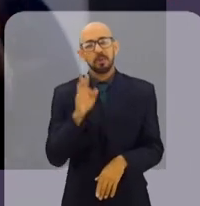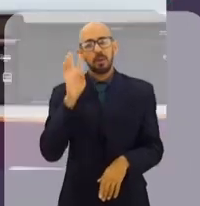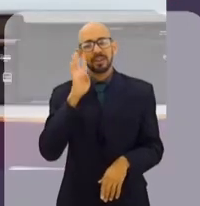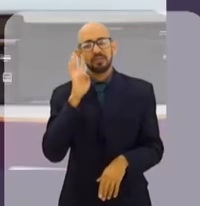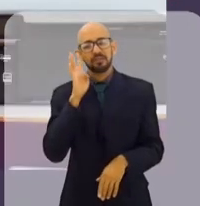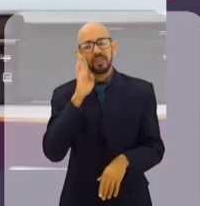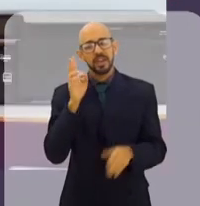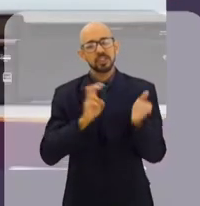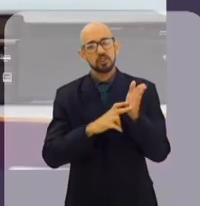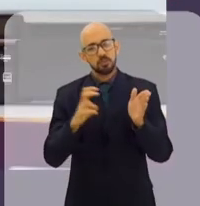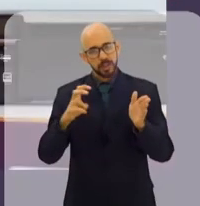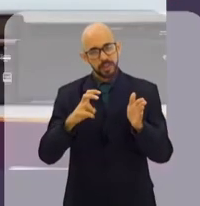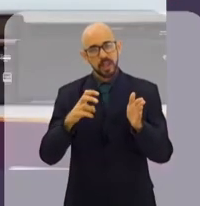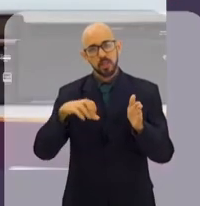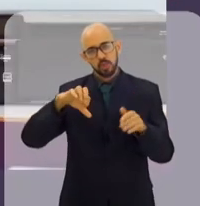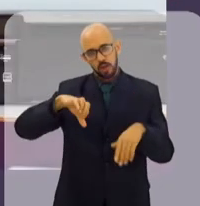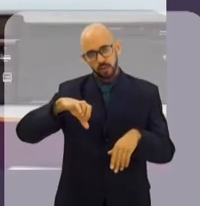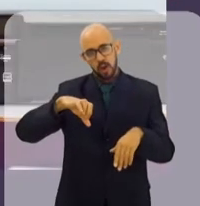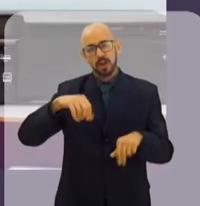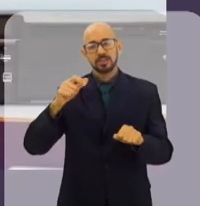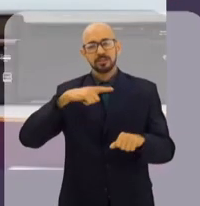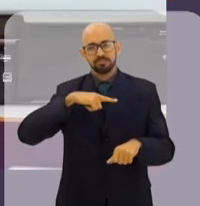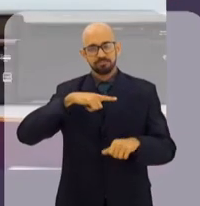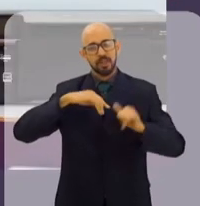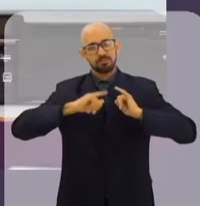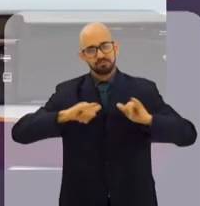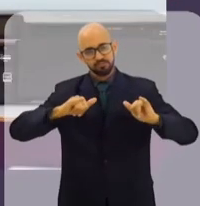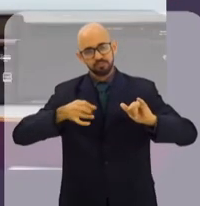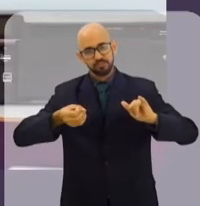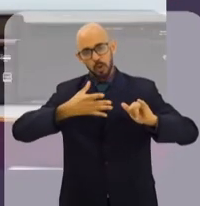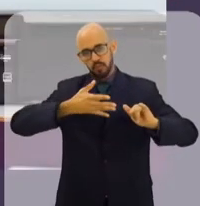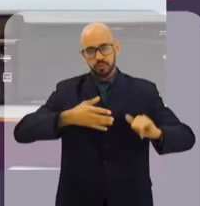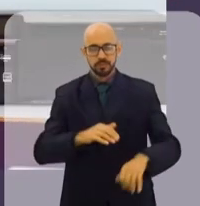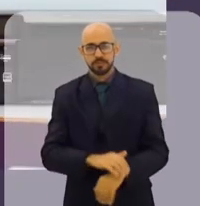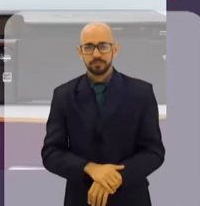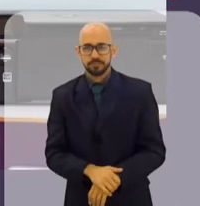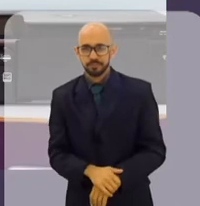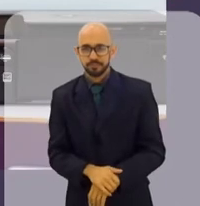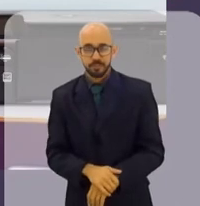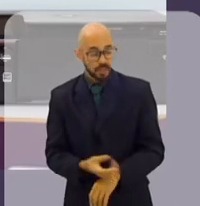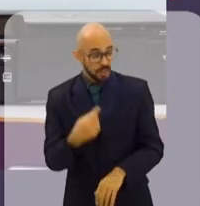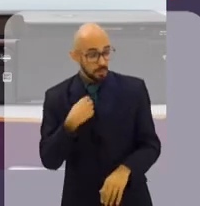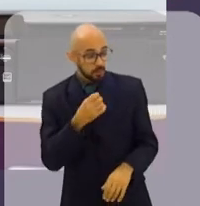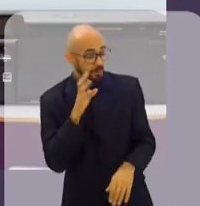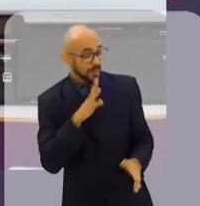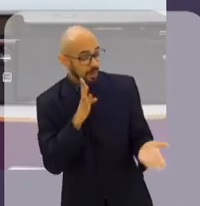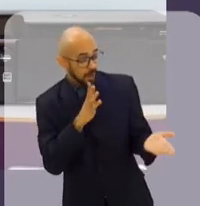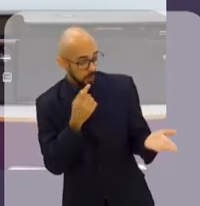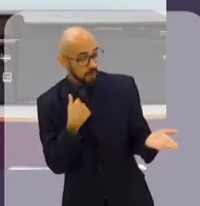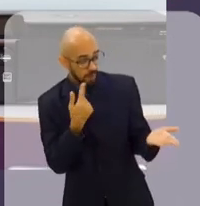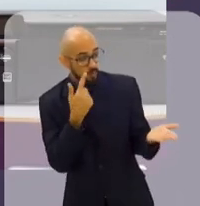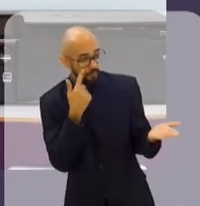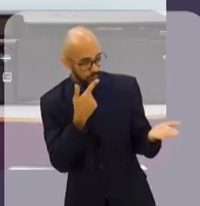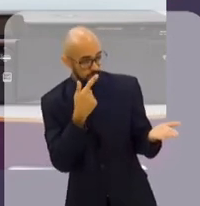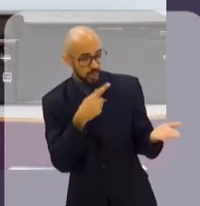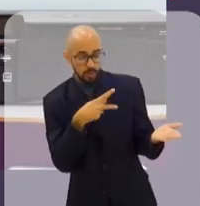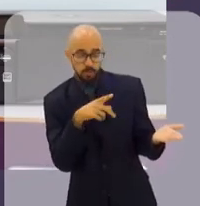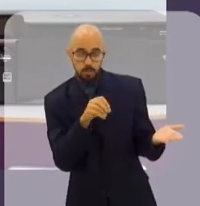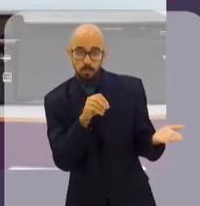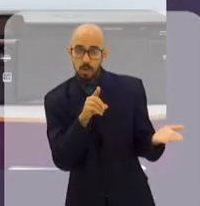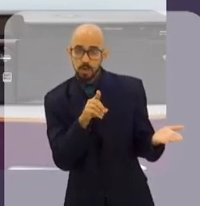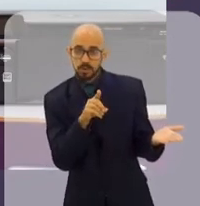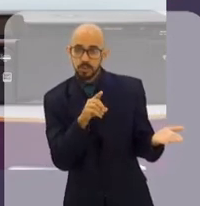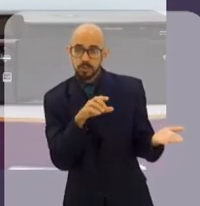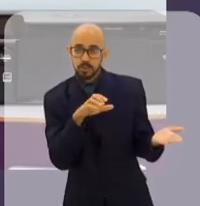médios. Muito legal. Eu dei uma olhadinha no podcast e eu vi que os episódios são curtinhos,